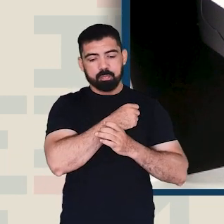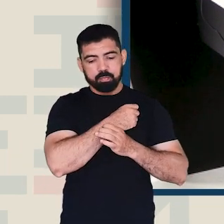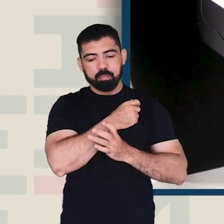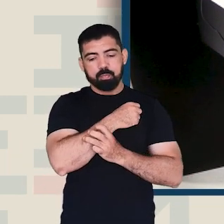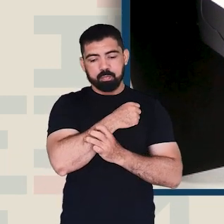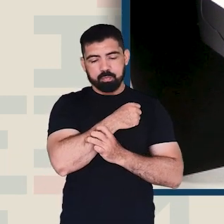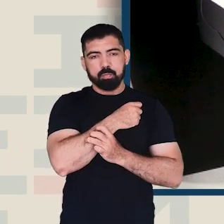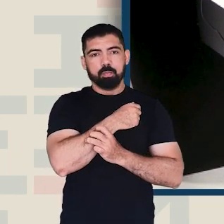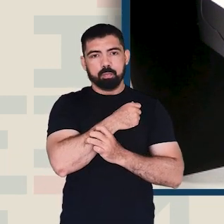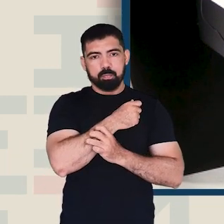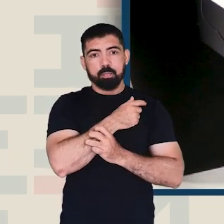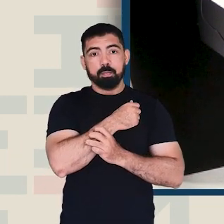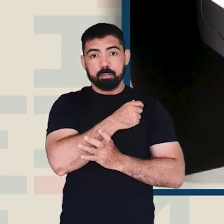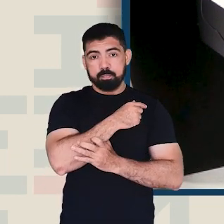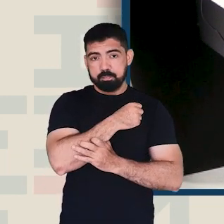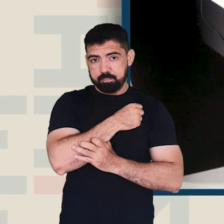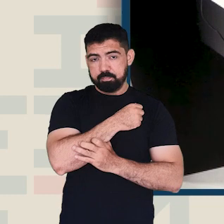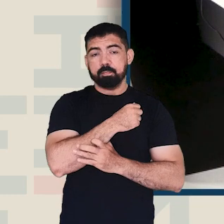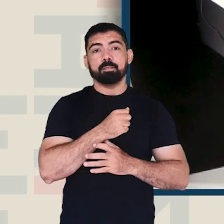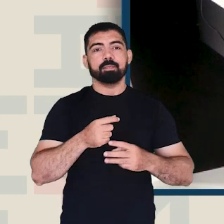tempo. Essa é a guaranha.